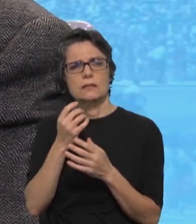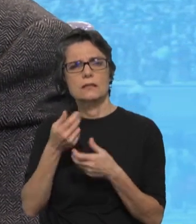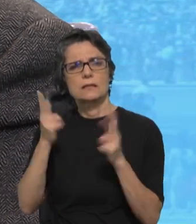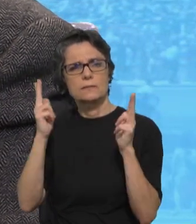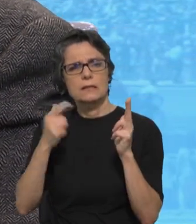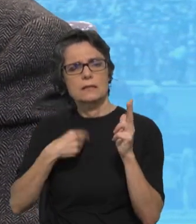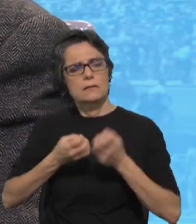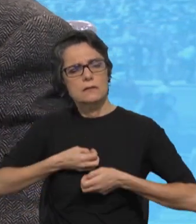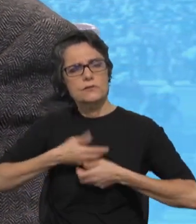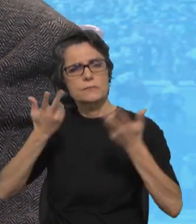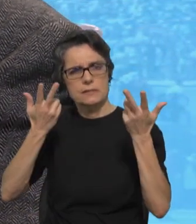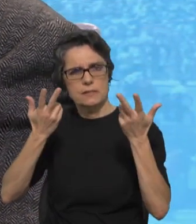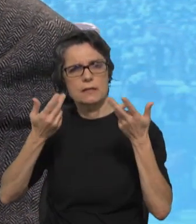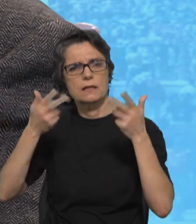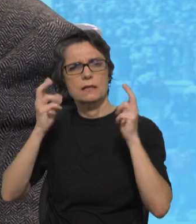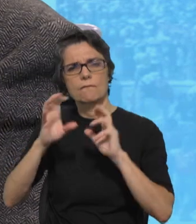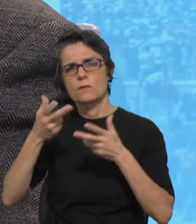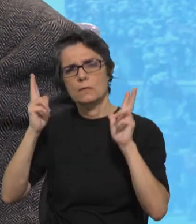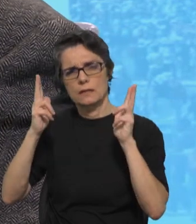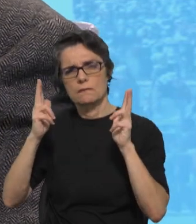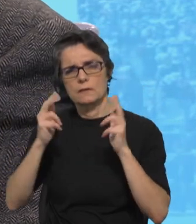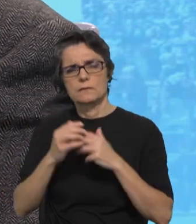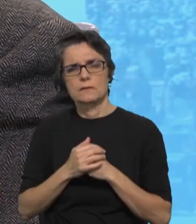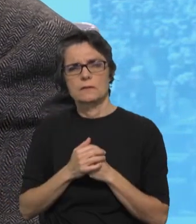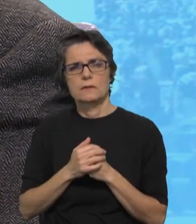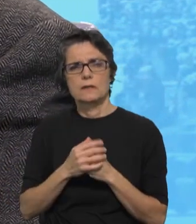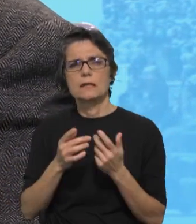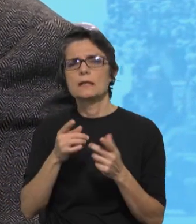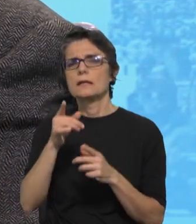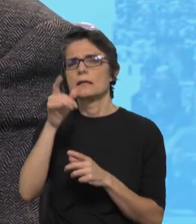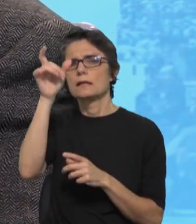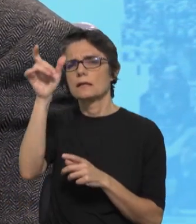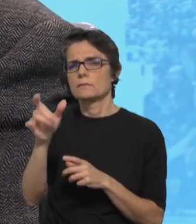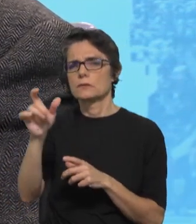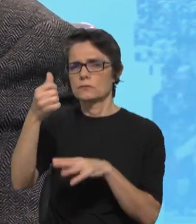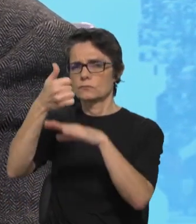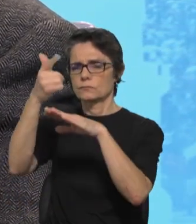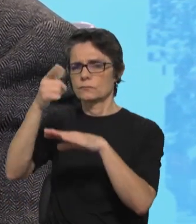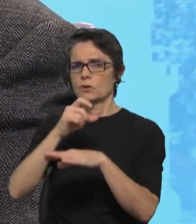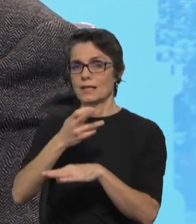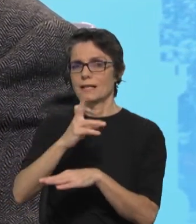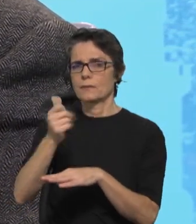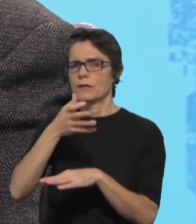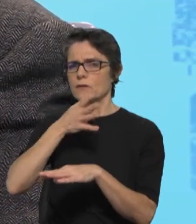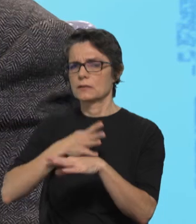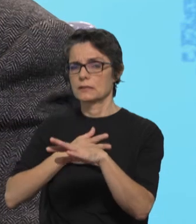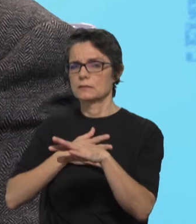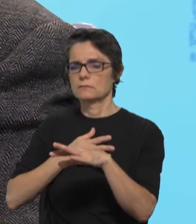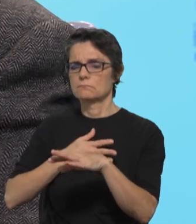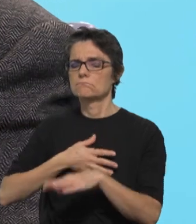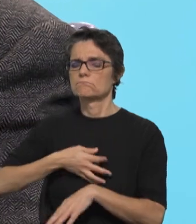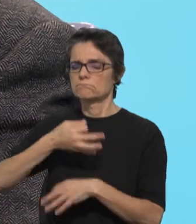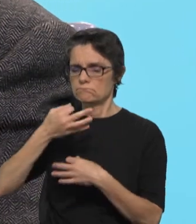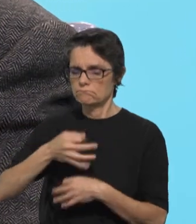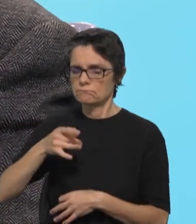aquilo que em consciência penso. E o Patriarca Dom António Ribeiro disse-me, pode ter a certeza que